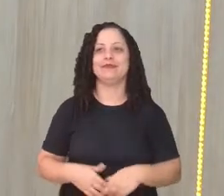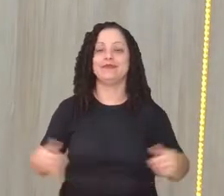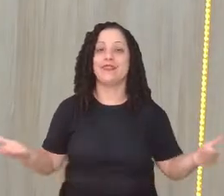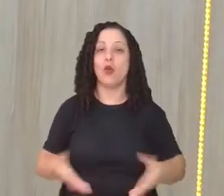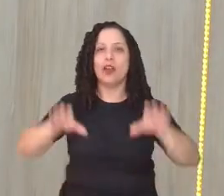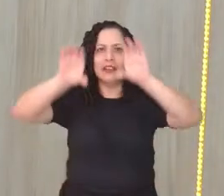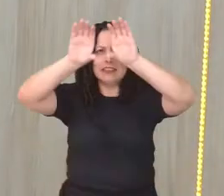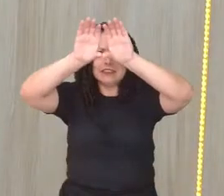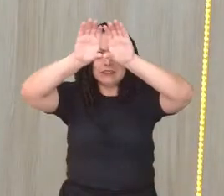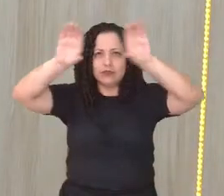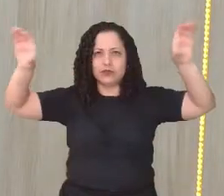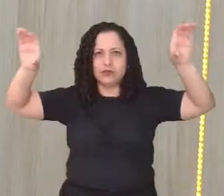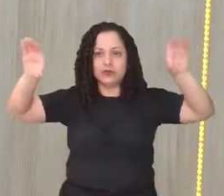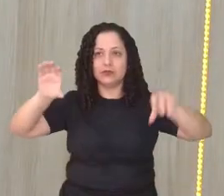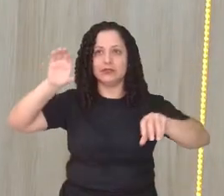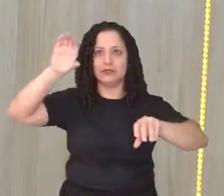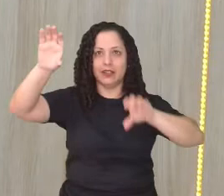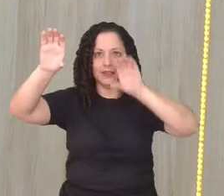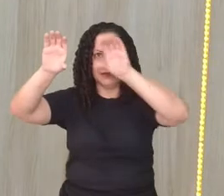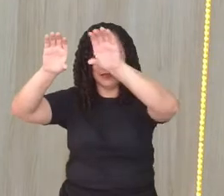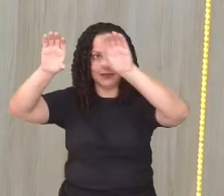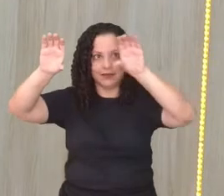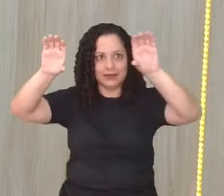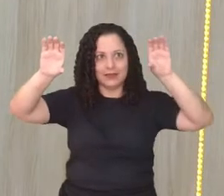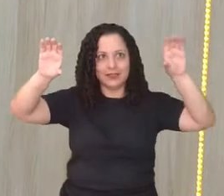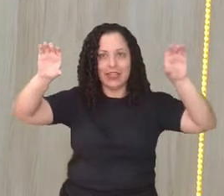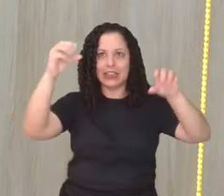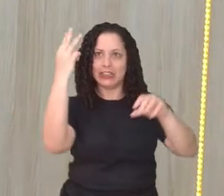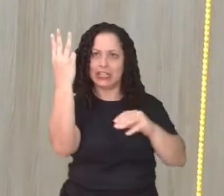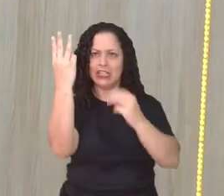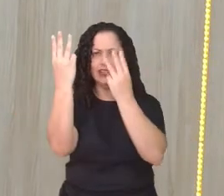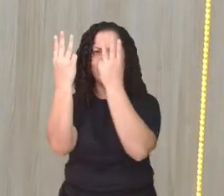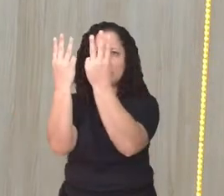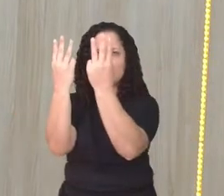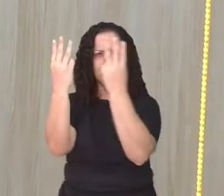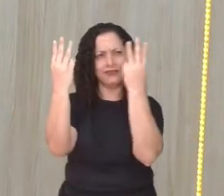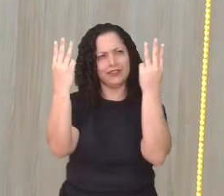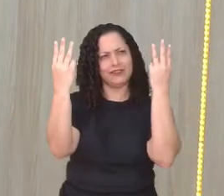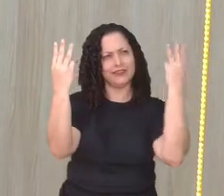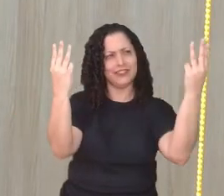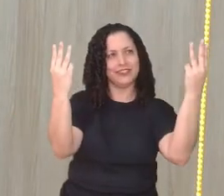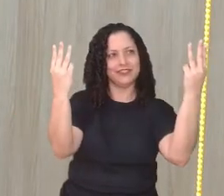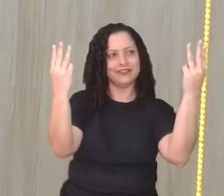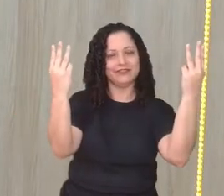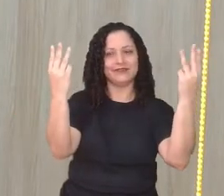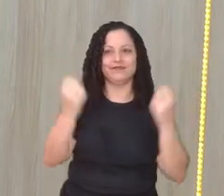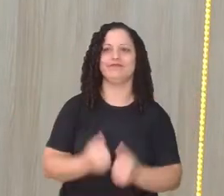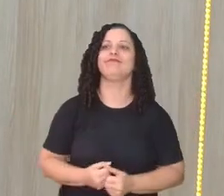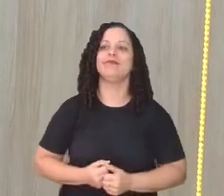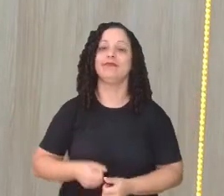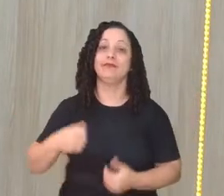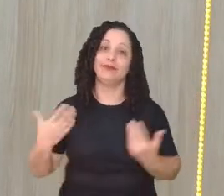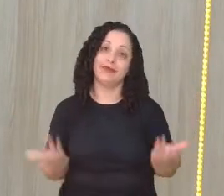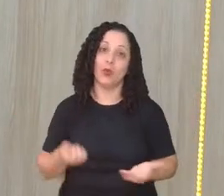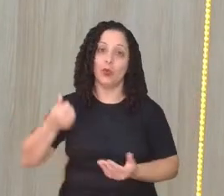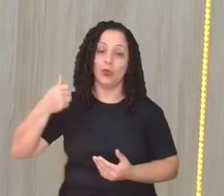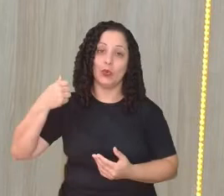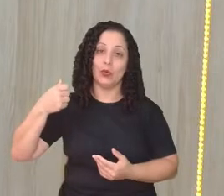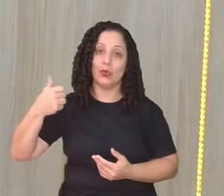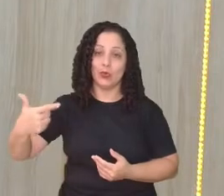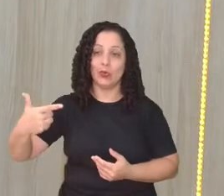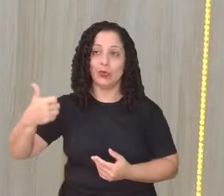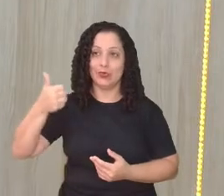3 mais 3, 6, mais 3, 9, mais 3, 12. Tá aqui, ó. 3 dividido por 4,